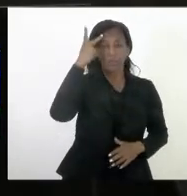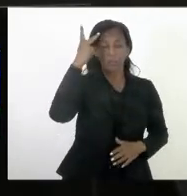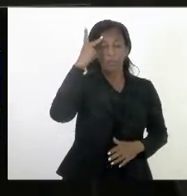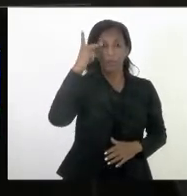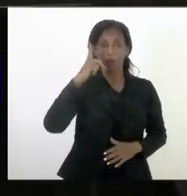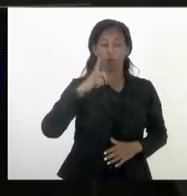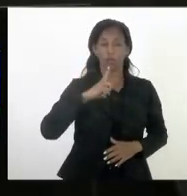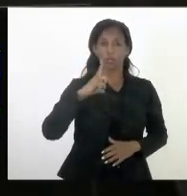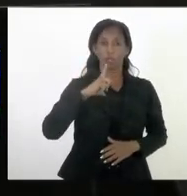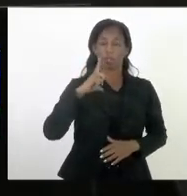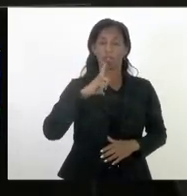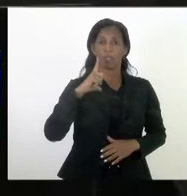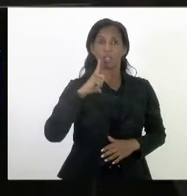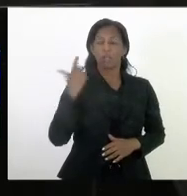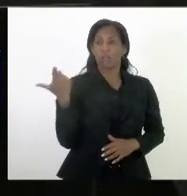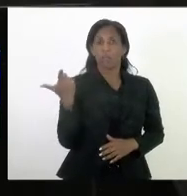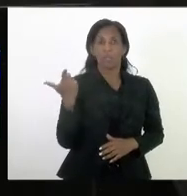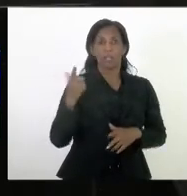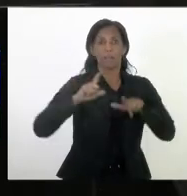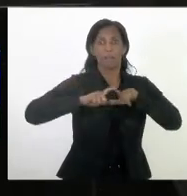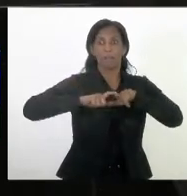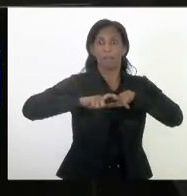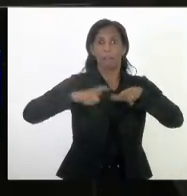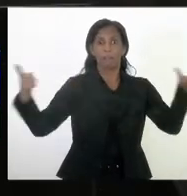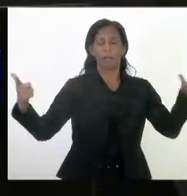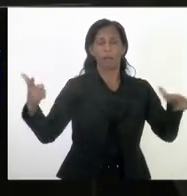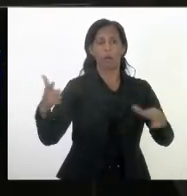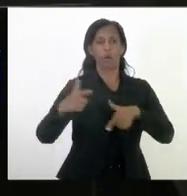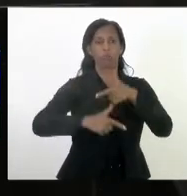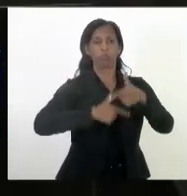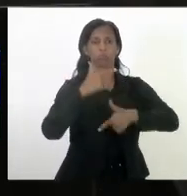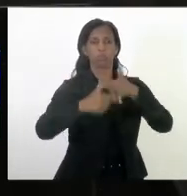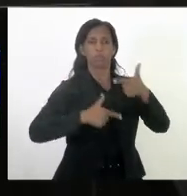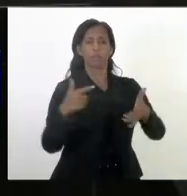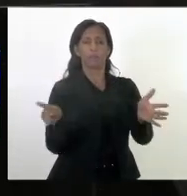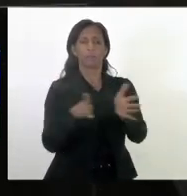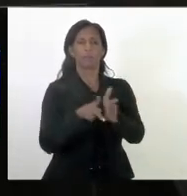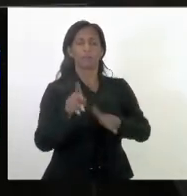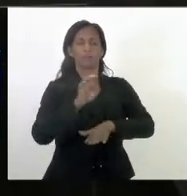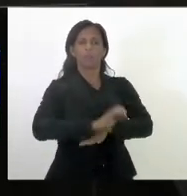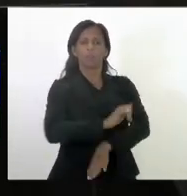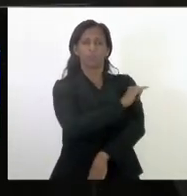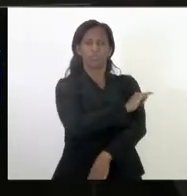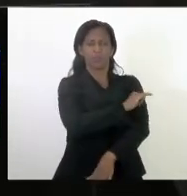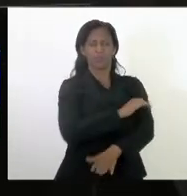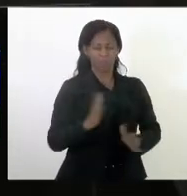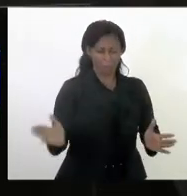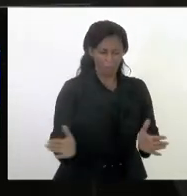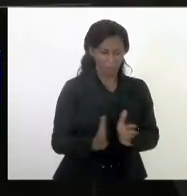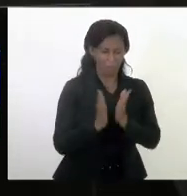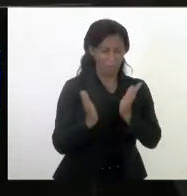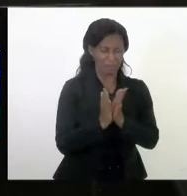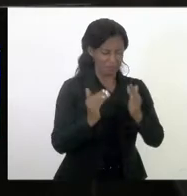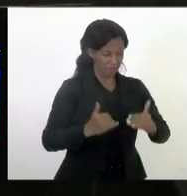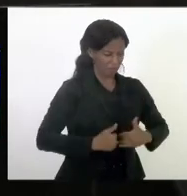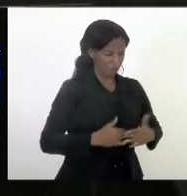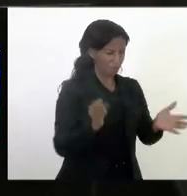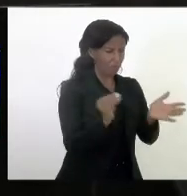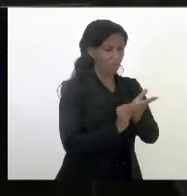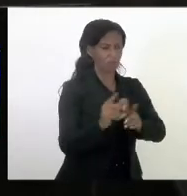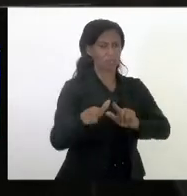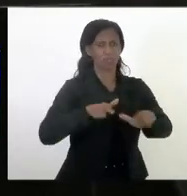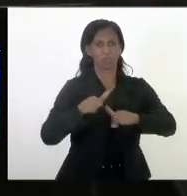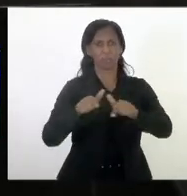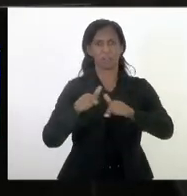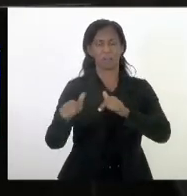tem um estoque, tinha um estoque, obviamente, maior que o estoque de empregos que do Rio de Janeiro. Então, é a pobreza, é a miséria, é o desemprego, que